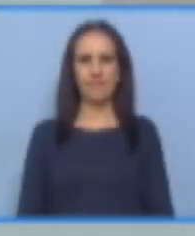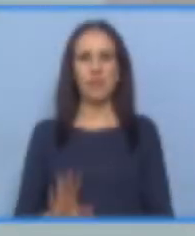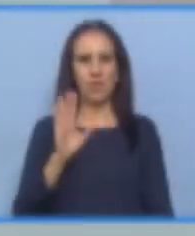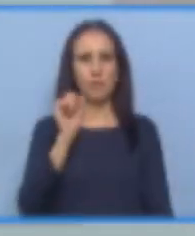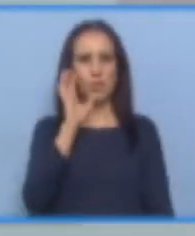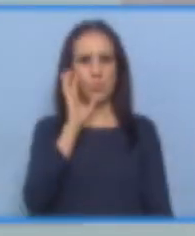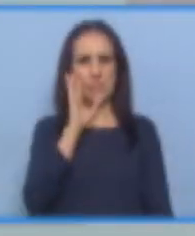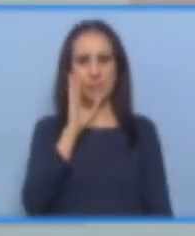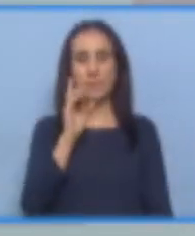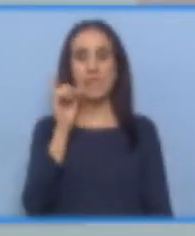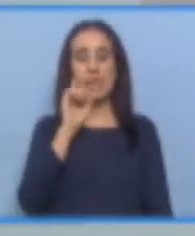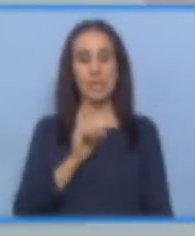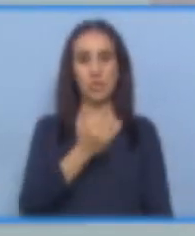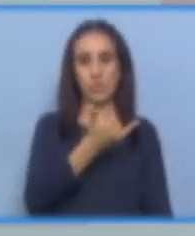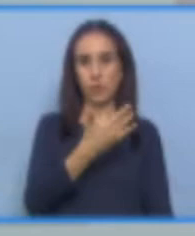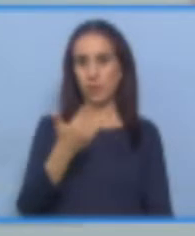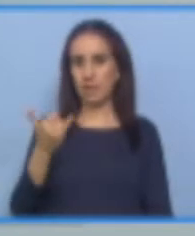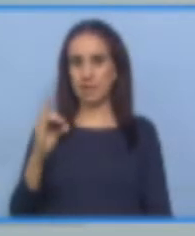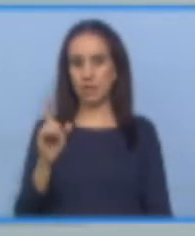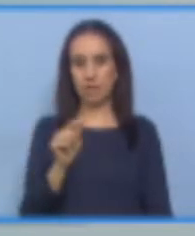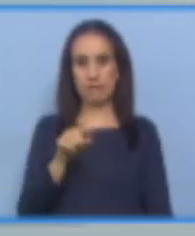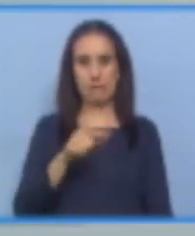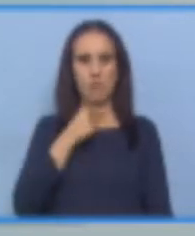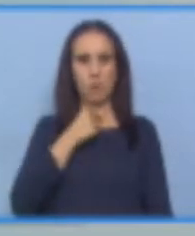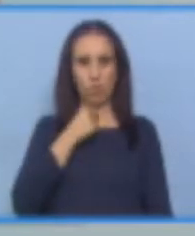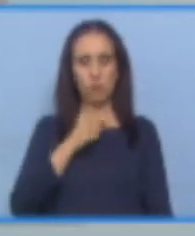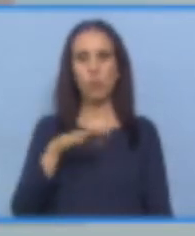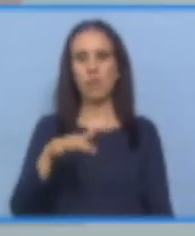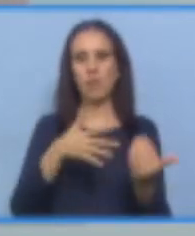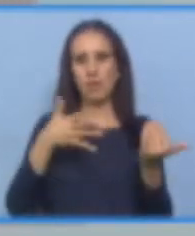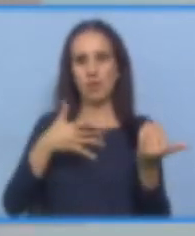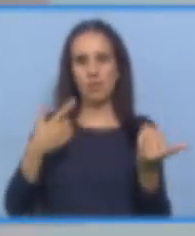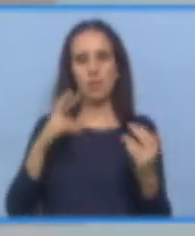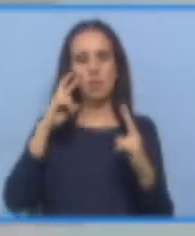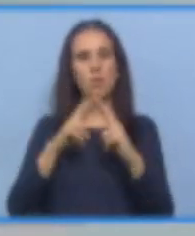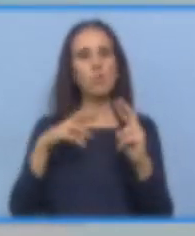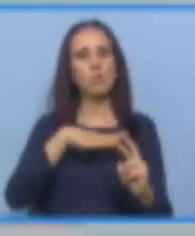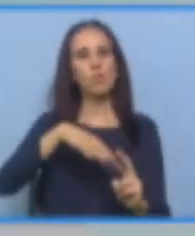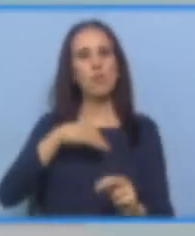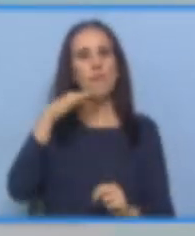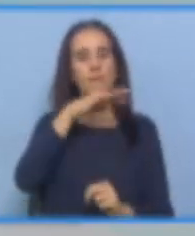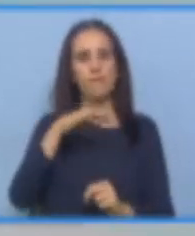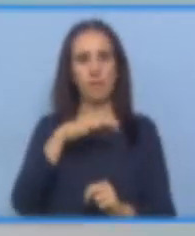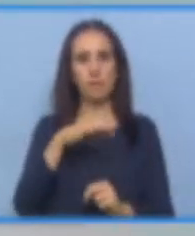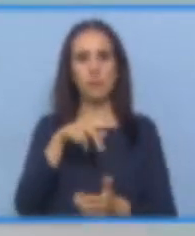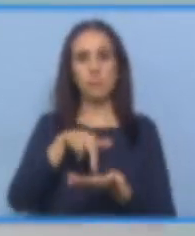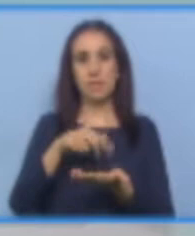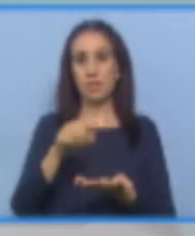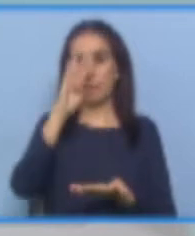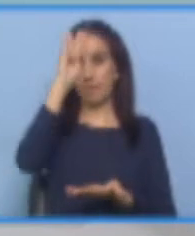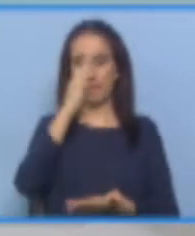Olá, muito boa tarde. Entre os dias 21 e 26 deste mês de agosto decorre na Irlanda o Encontro Mundial das Famílias, com a presença do